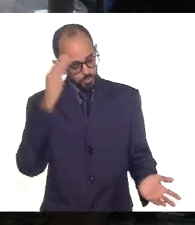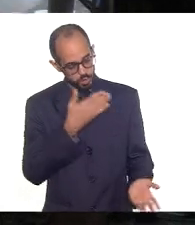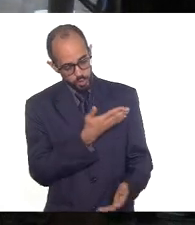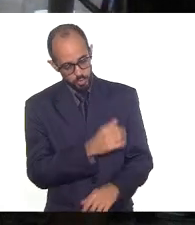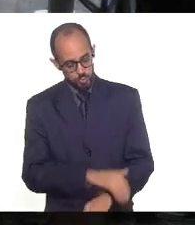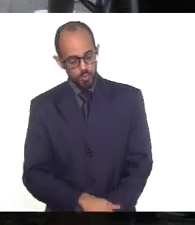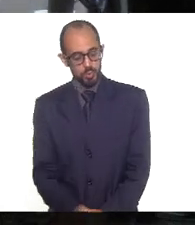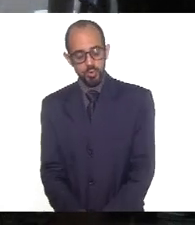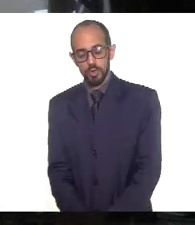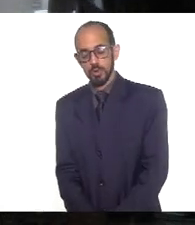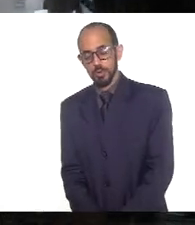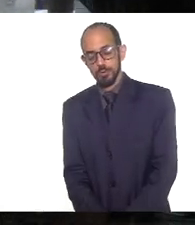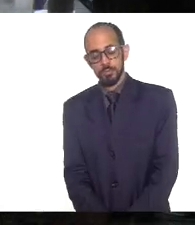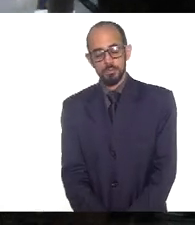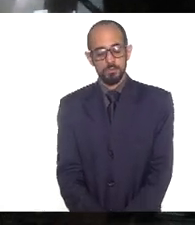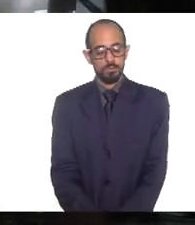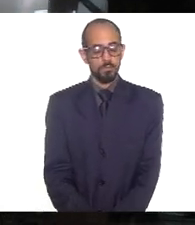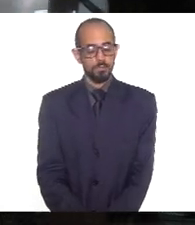ser